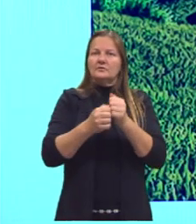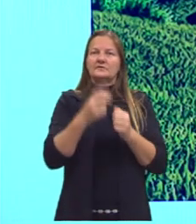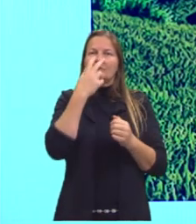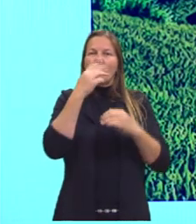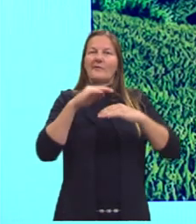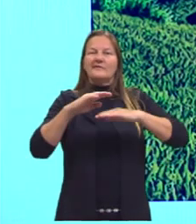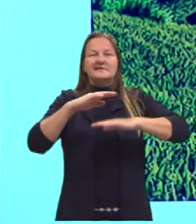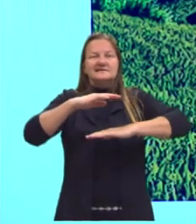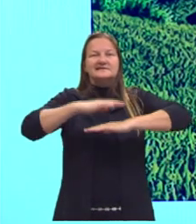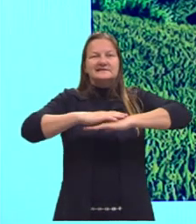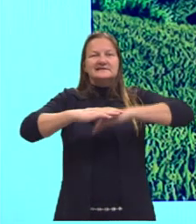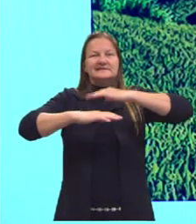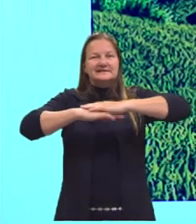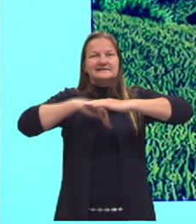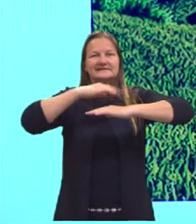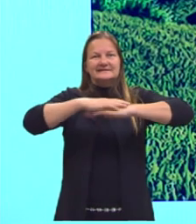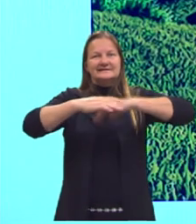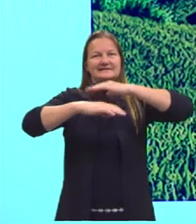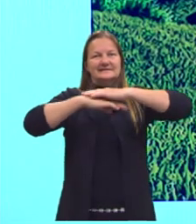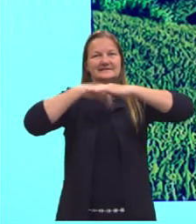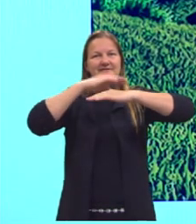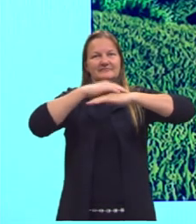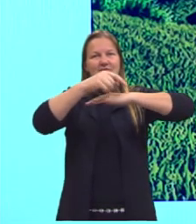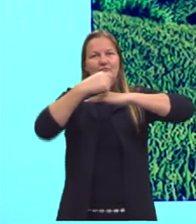camadas né Fica bem